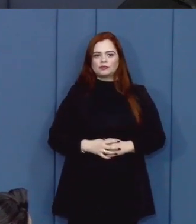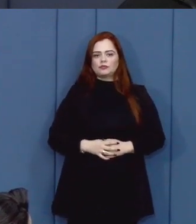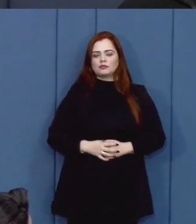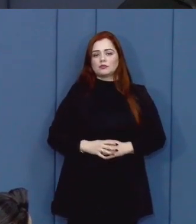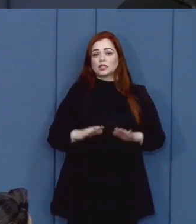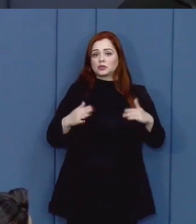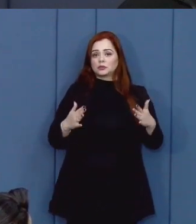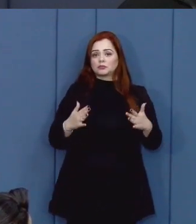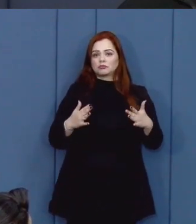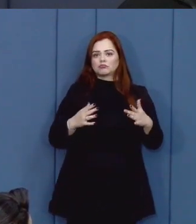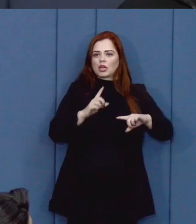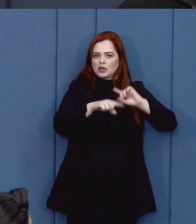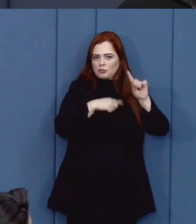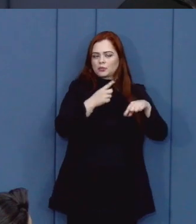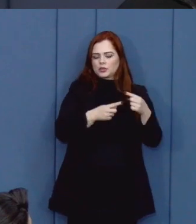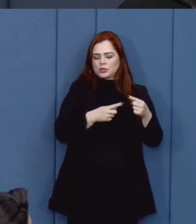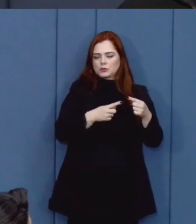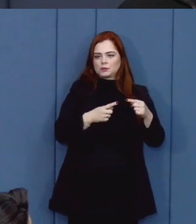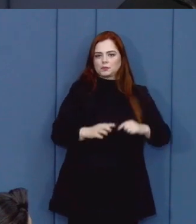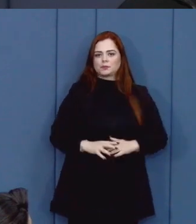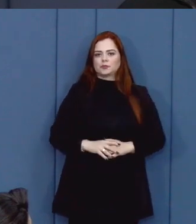Bem, depois,